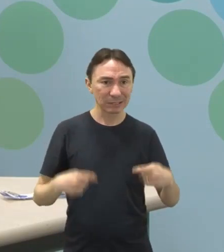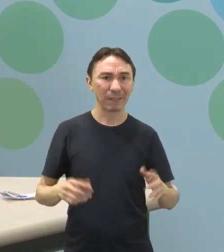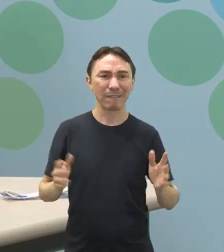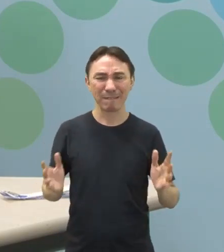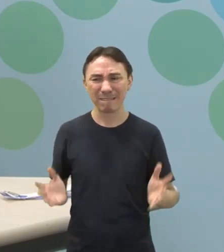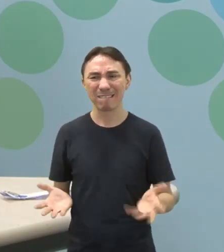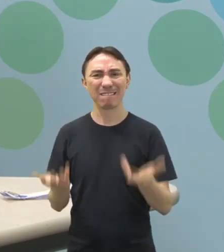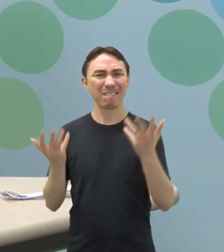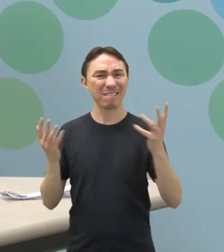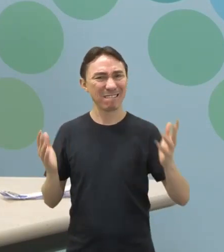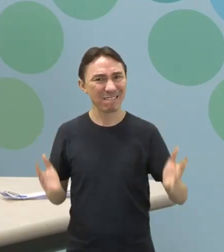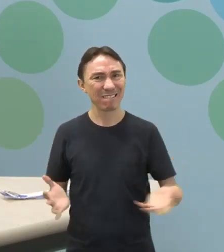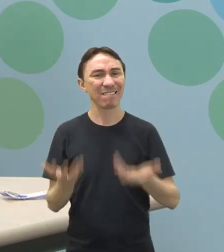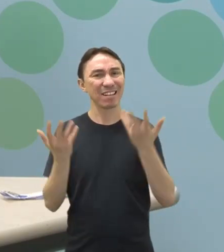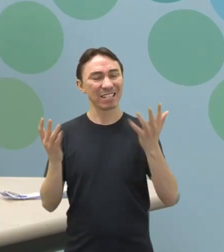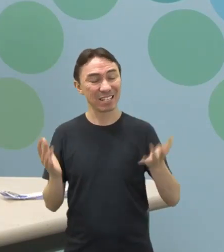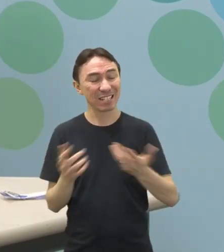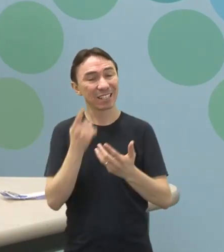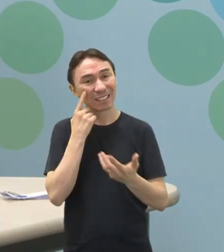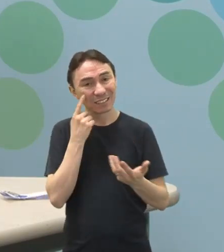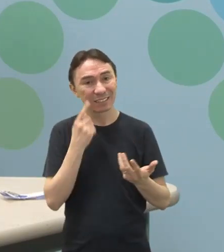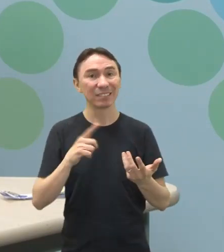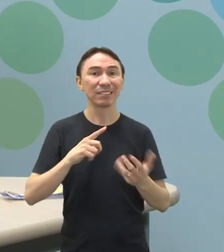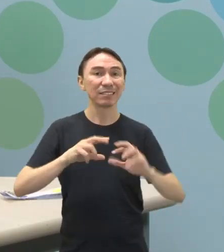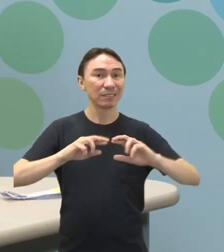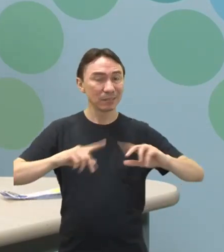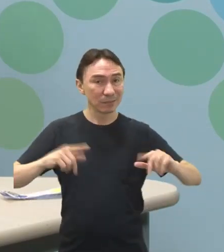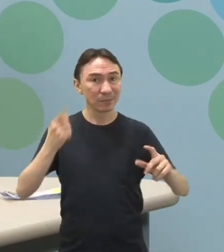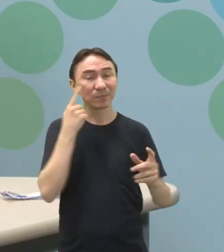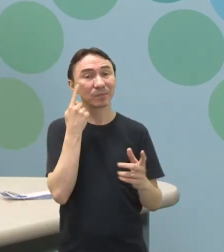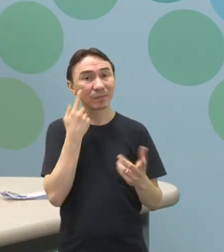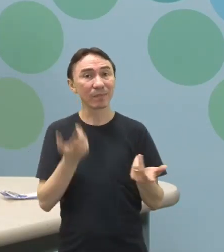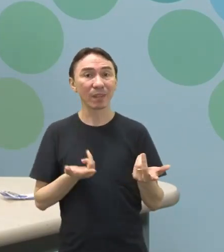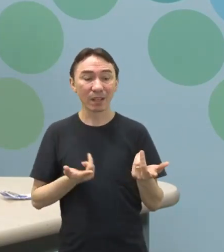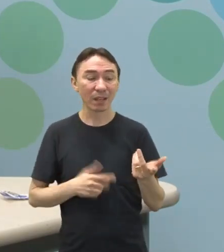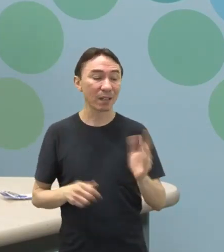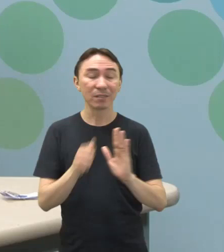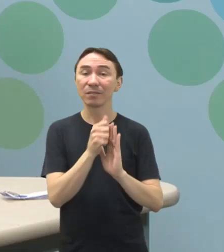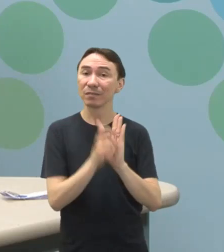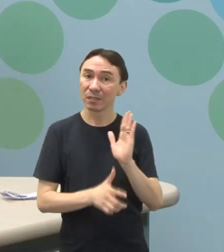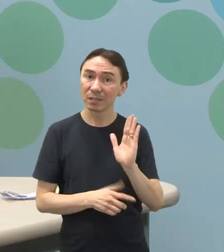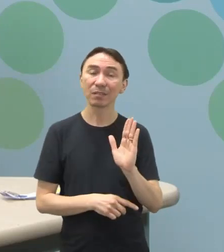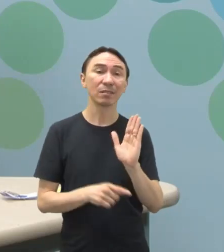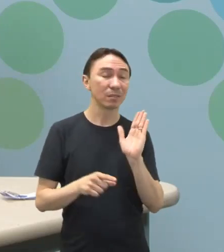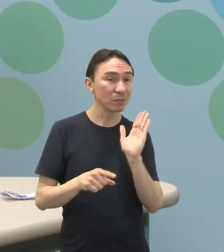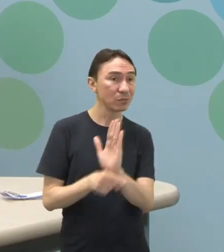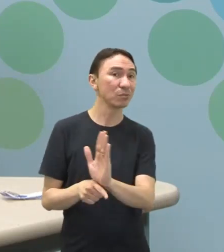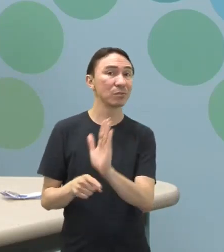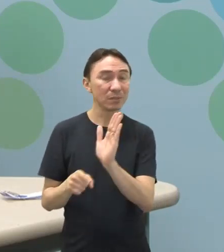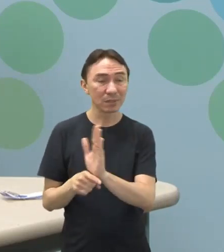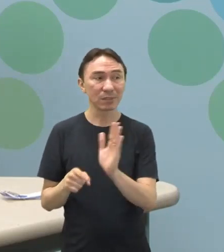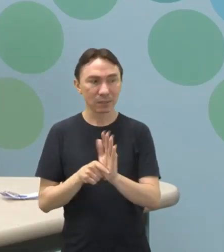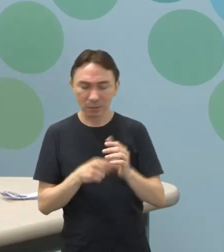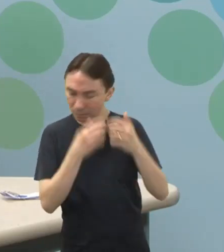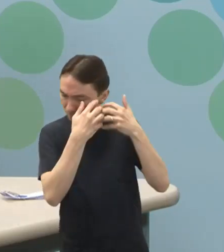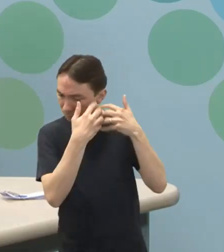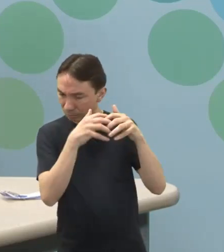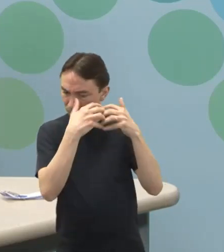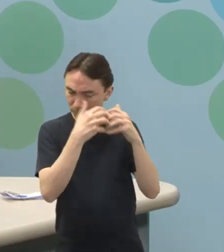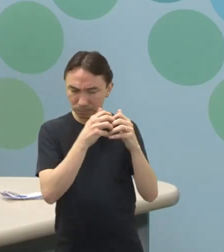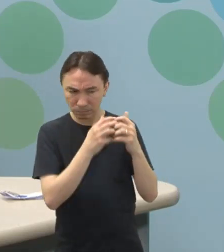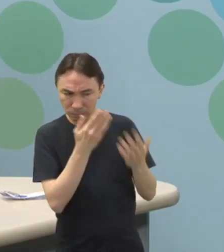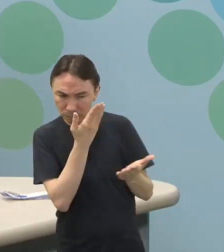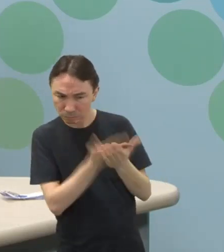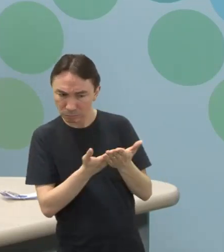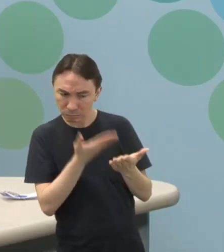encontros atividades que abordem esses problemas né a resolução desses problemas e que